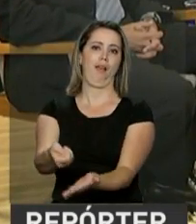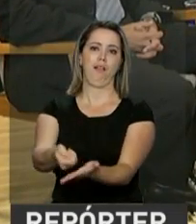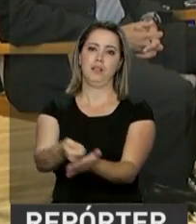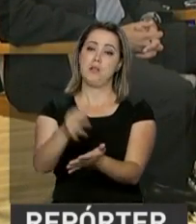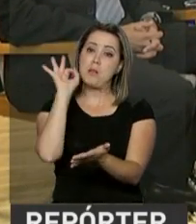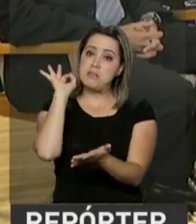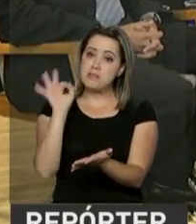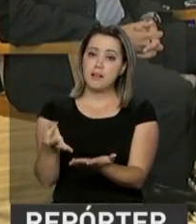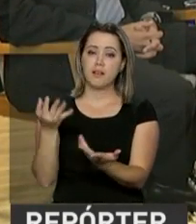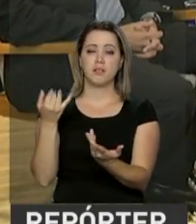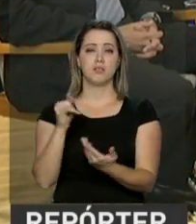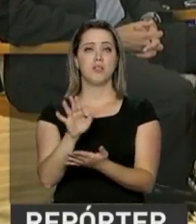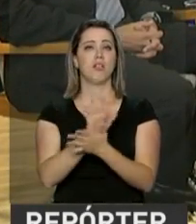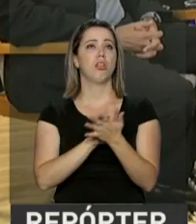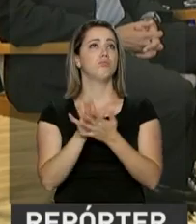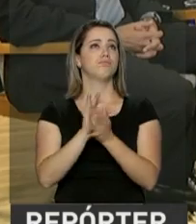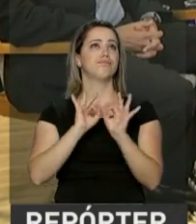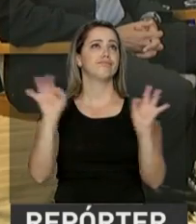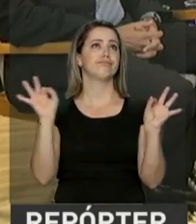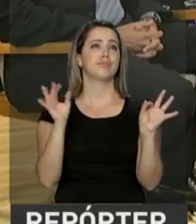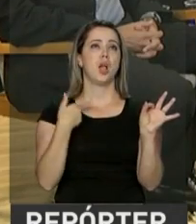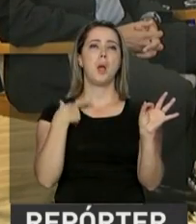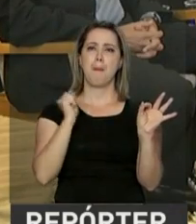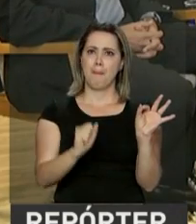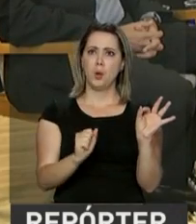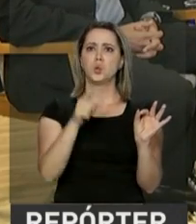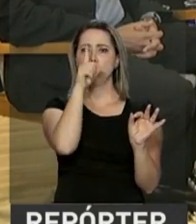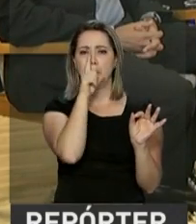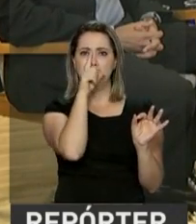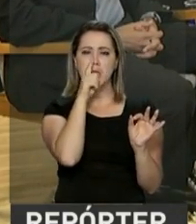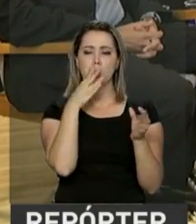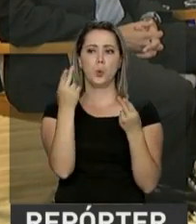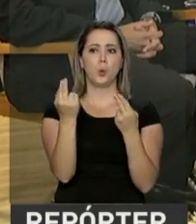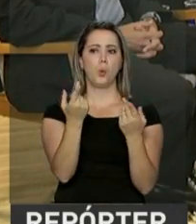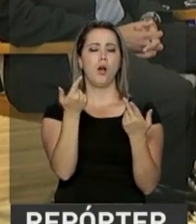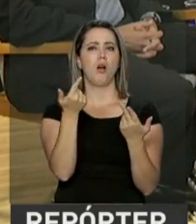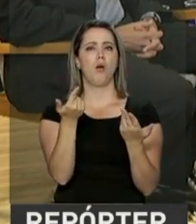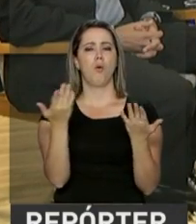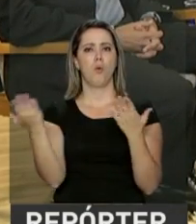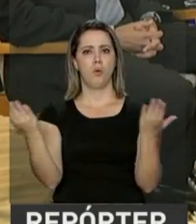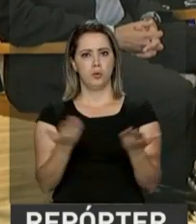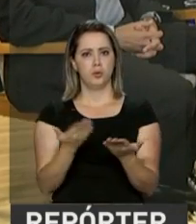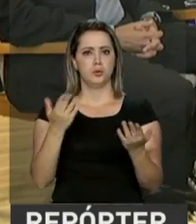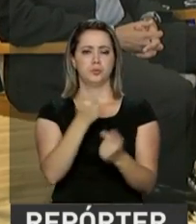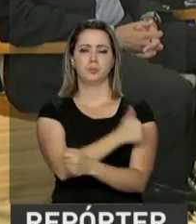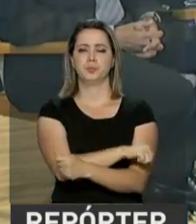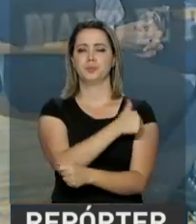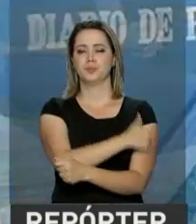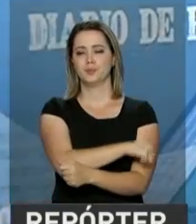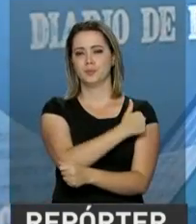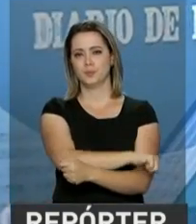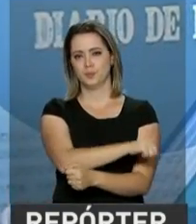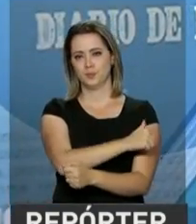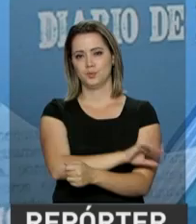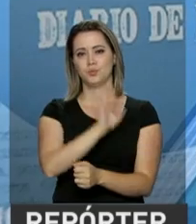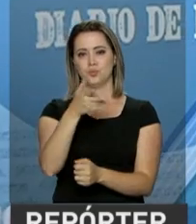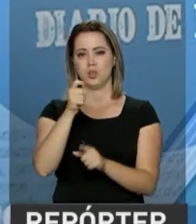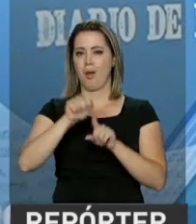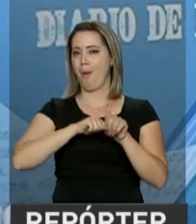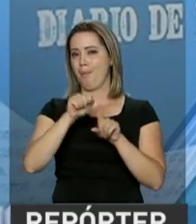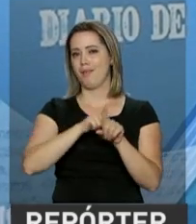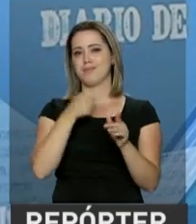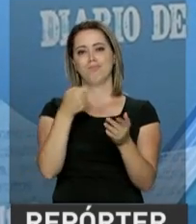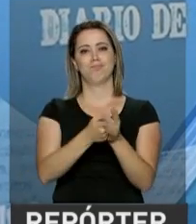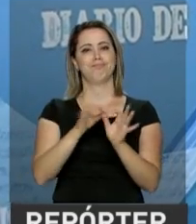nós não fizermos nada a gente corre um grande risco de ficar numa situação muito parecida com a que está hoje o Rio de Janeiro que tá alguns meses sem pagar